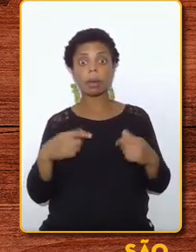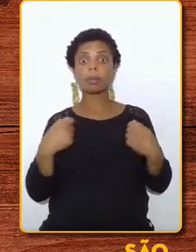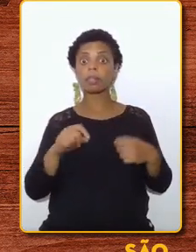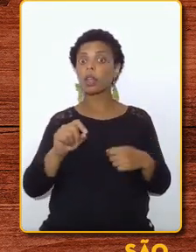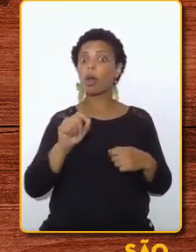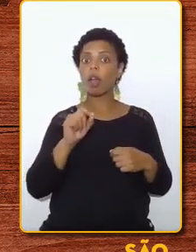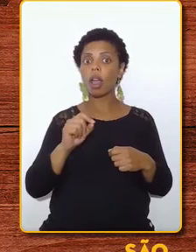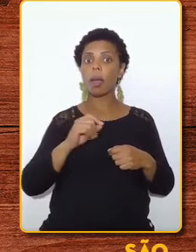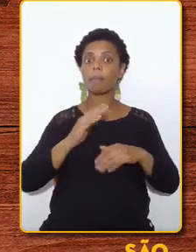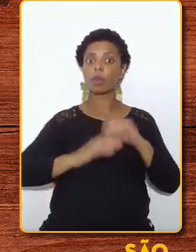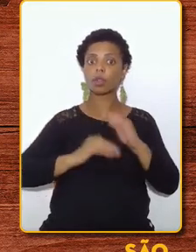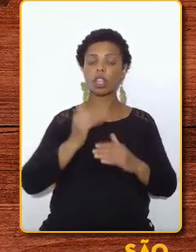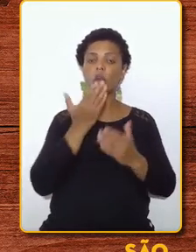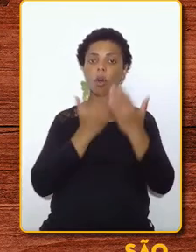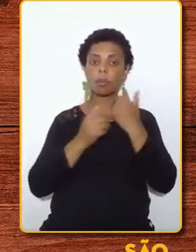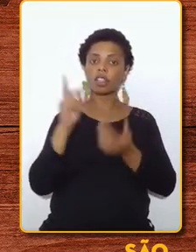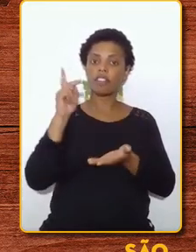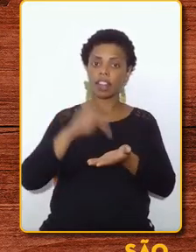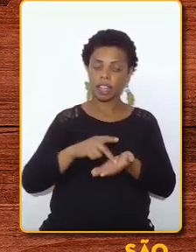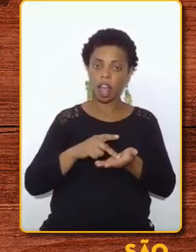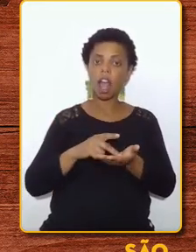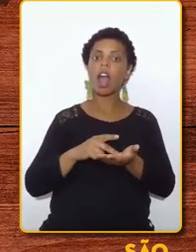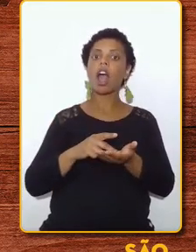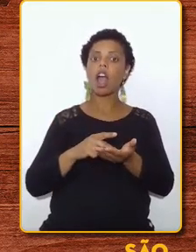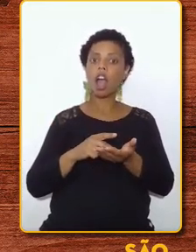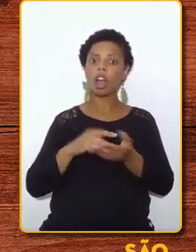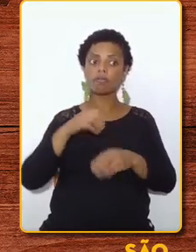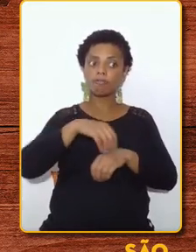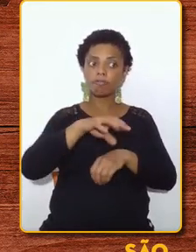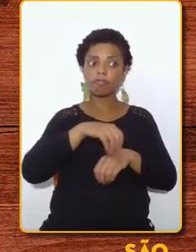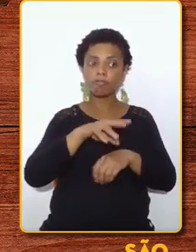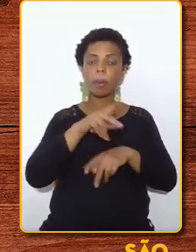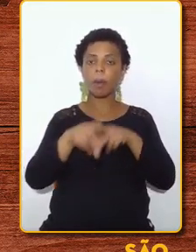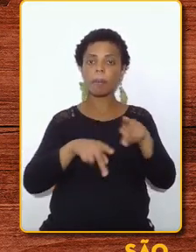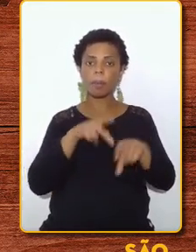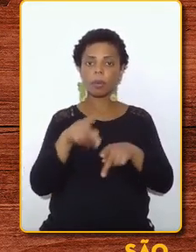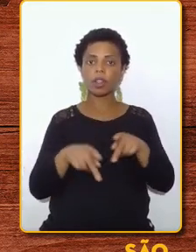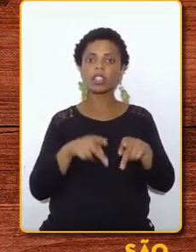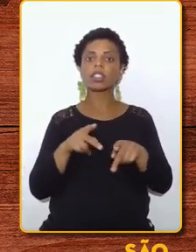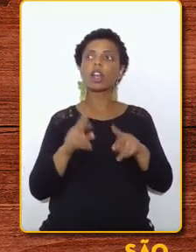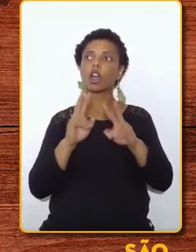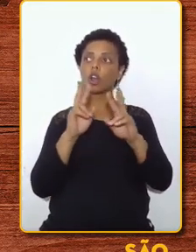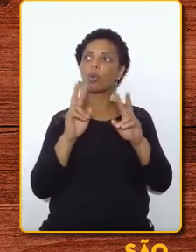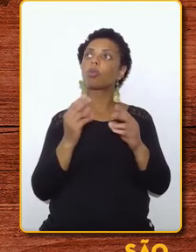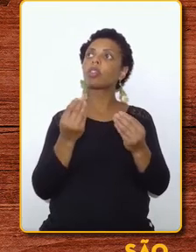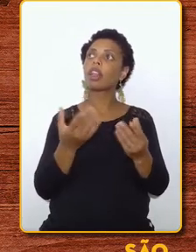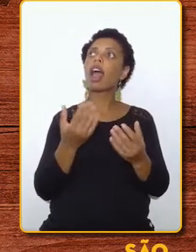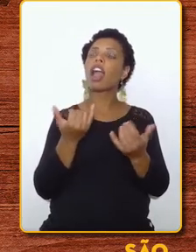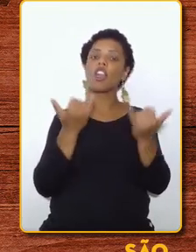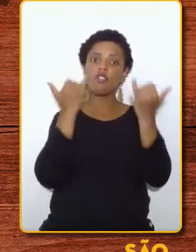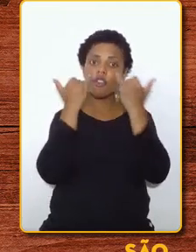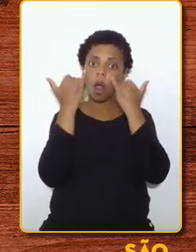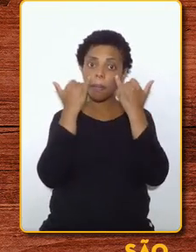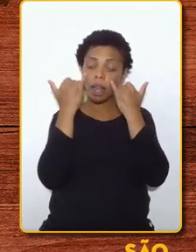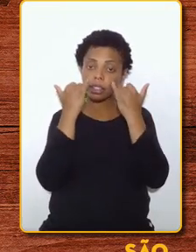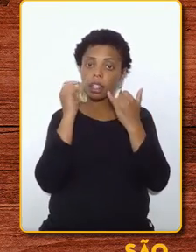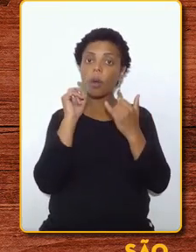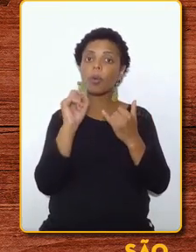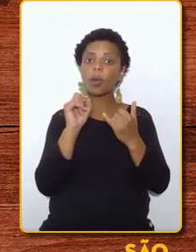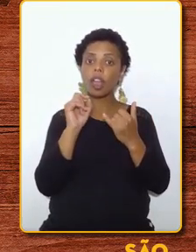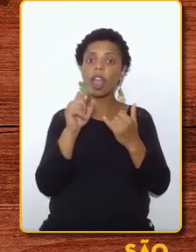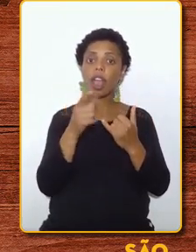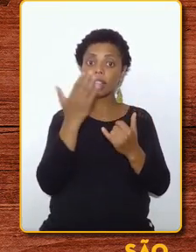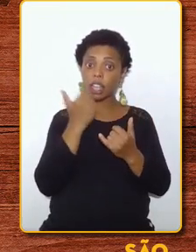verdade, alertar a população, né, com relação, com informação suficiente de que este alimento